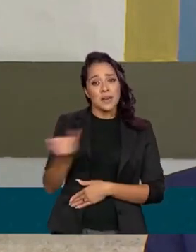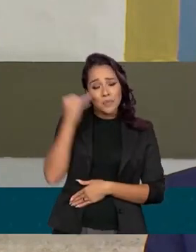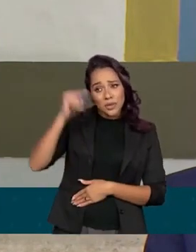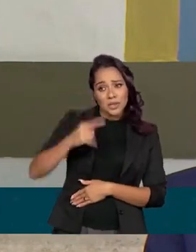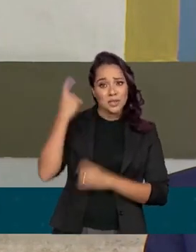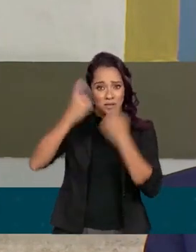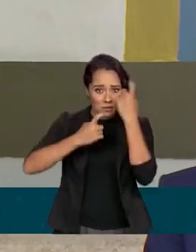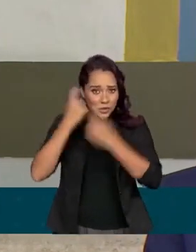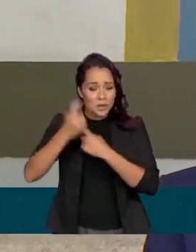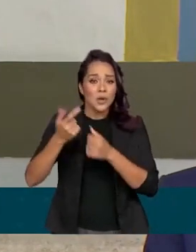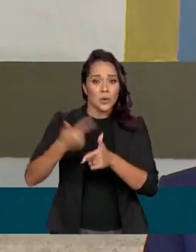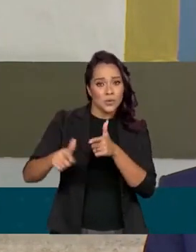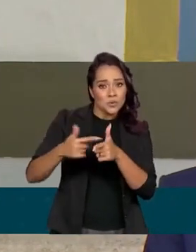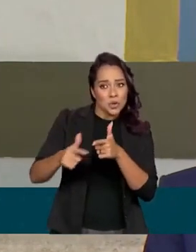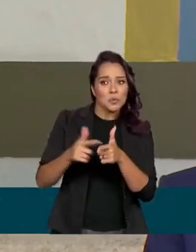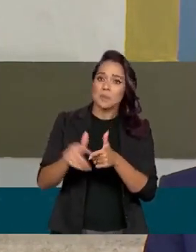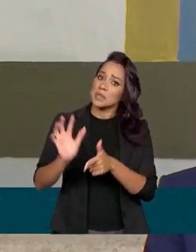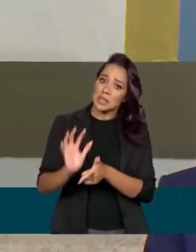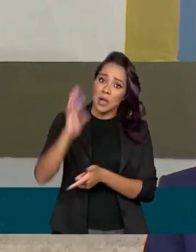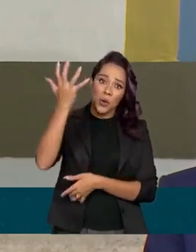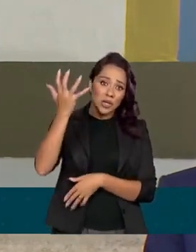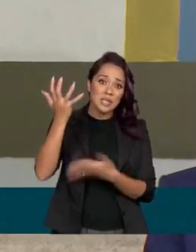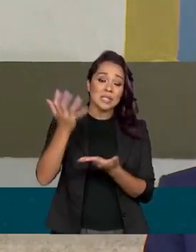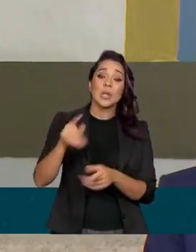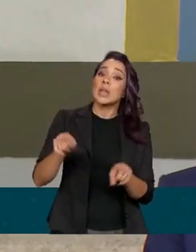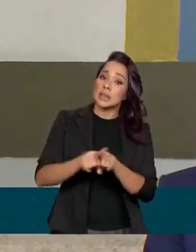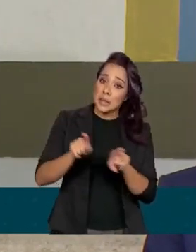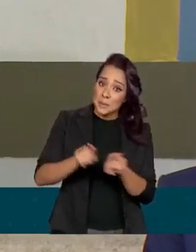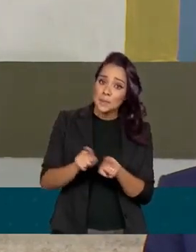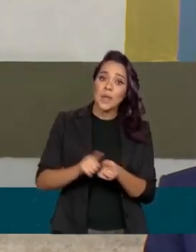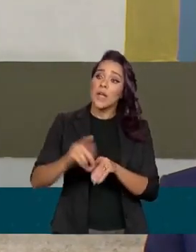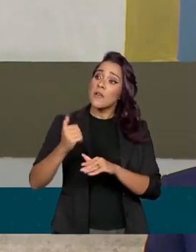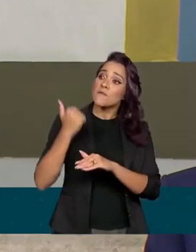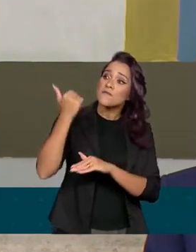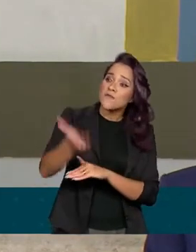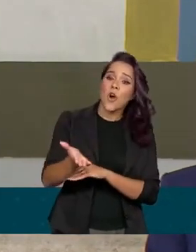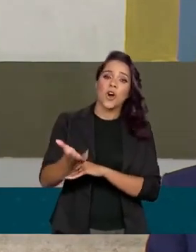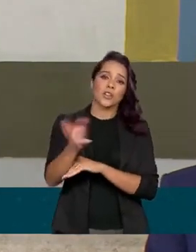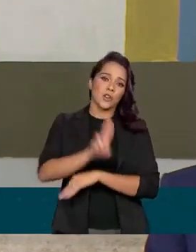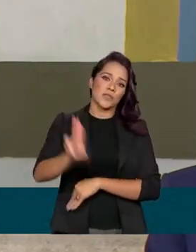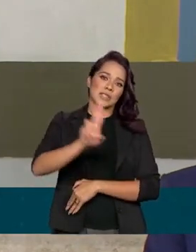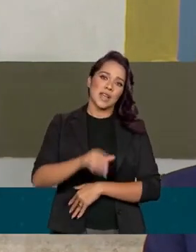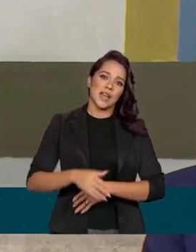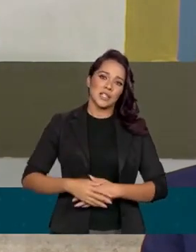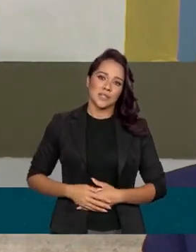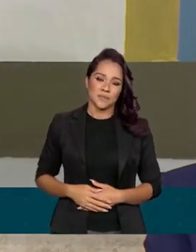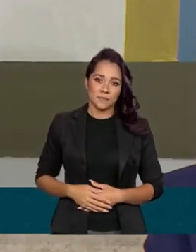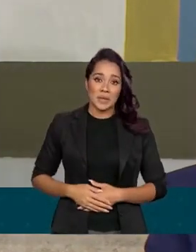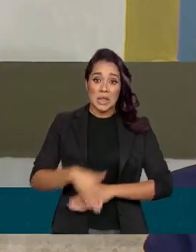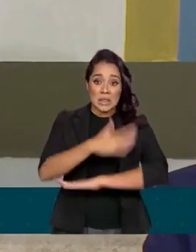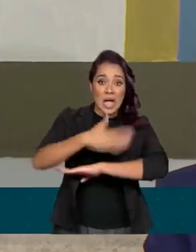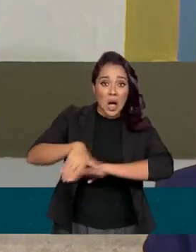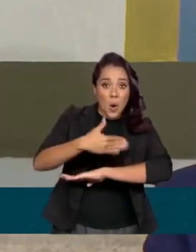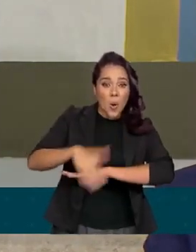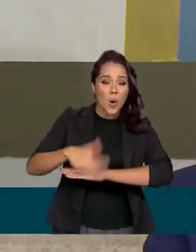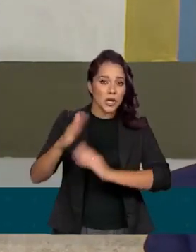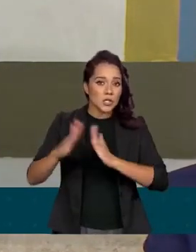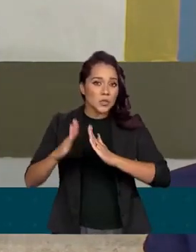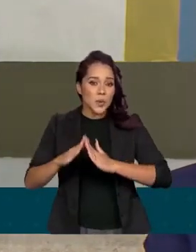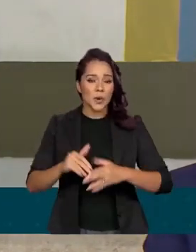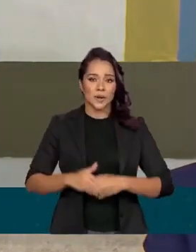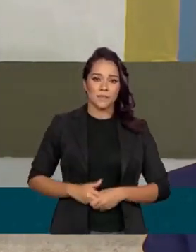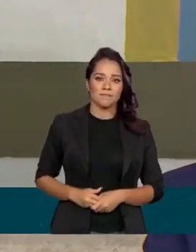se preocupe com os problemas que estão acontecendo também fora da porta da universidade, na rua que a gente